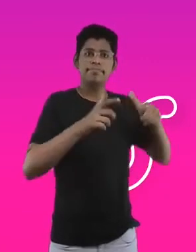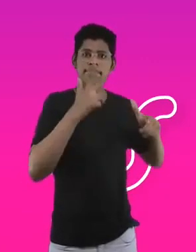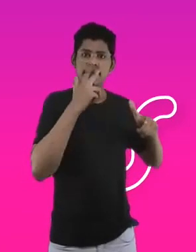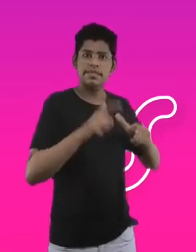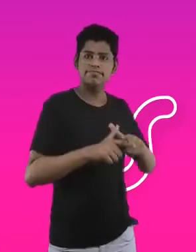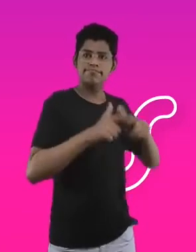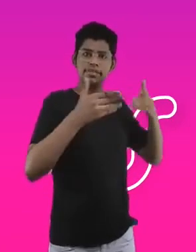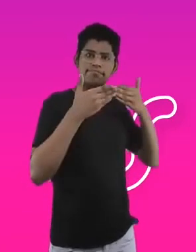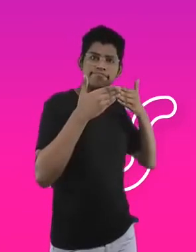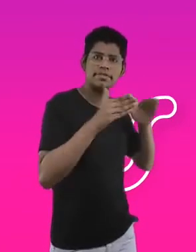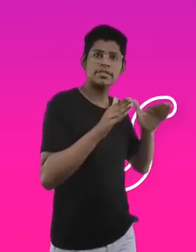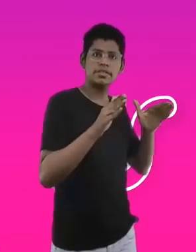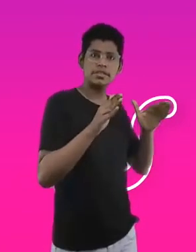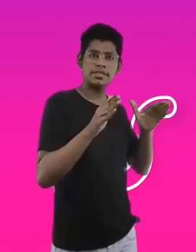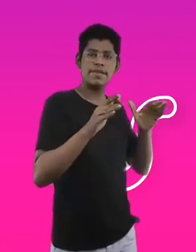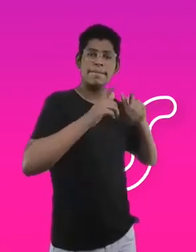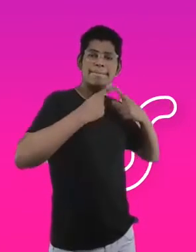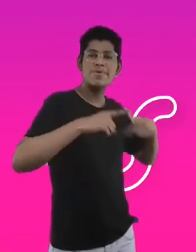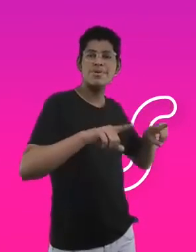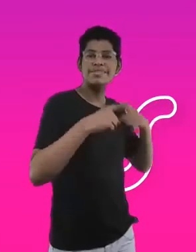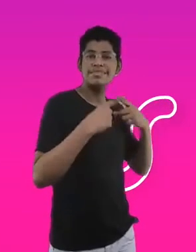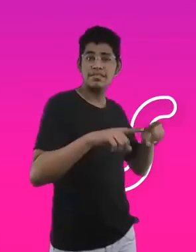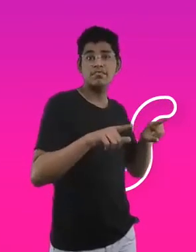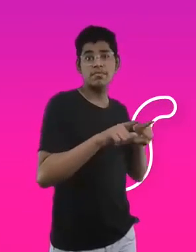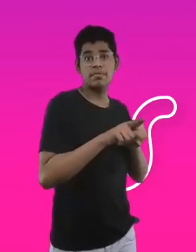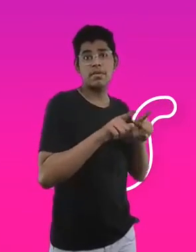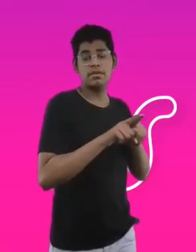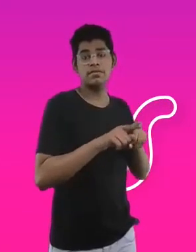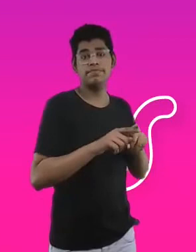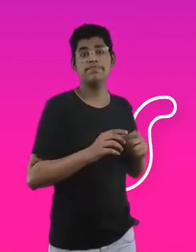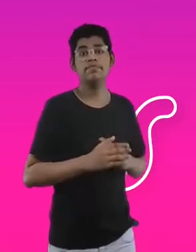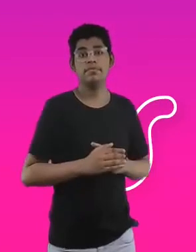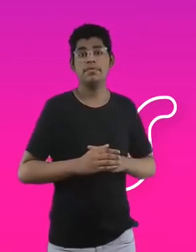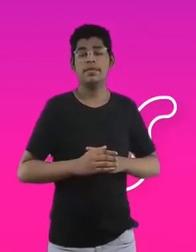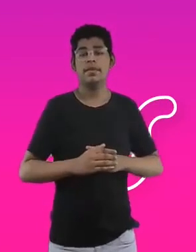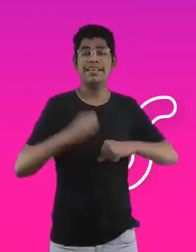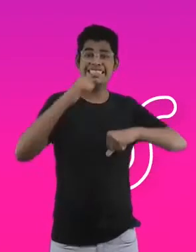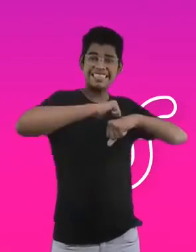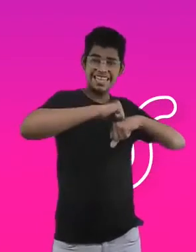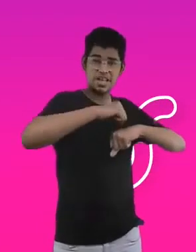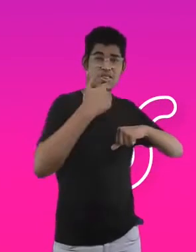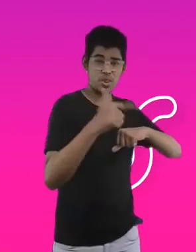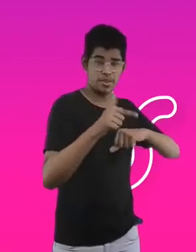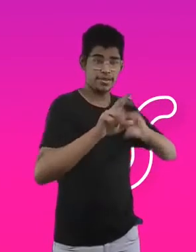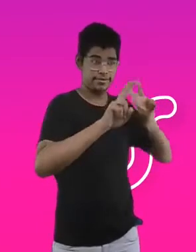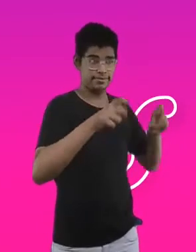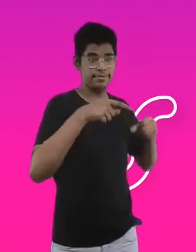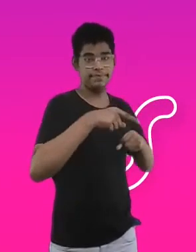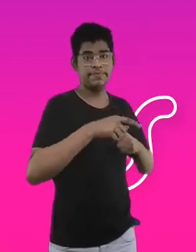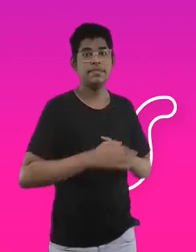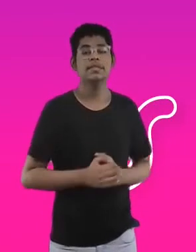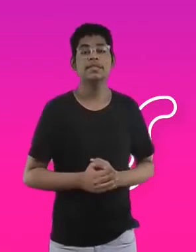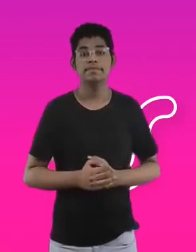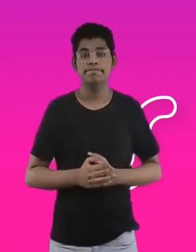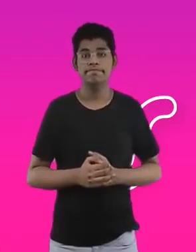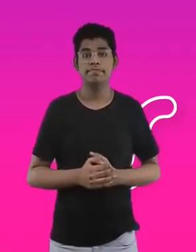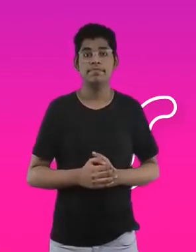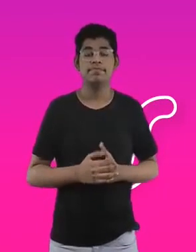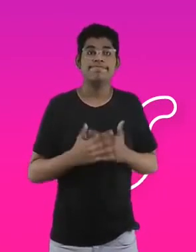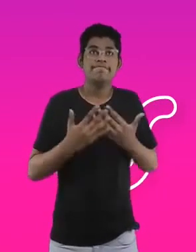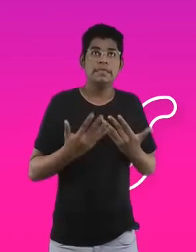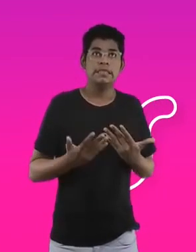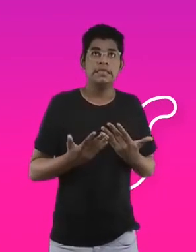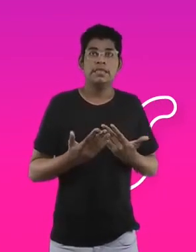música. Ele fala assim, vou falar da música, vou falar do imaterial, né, E aí, o que acontece?